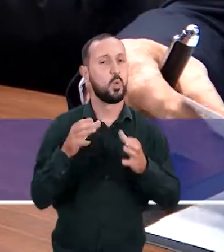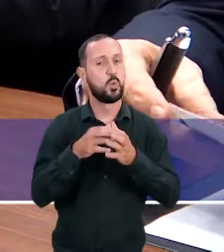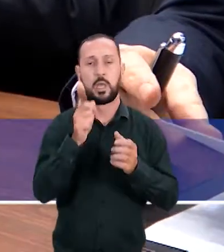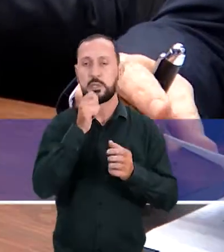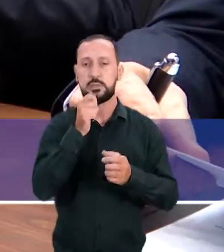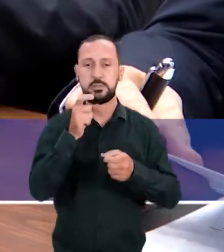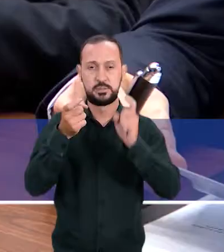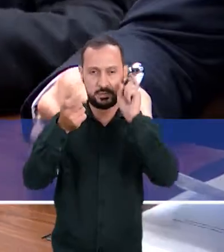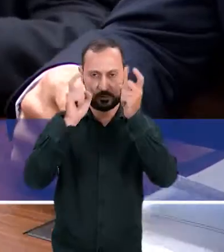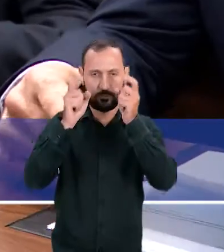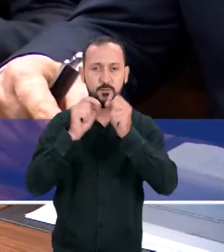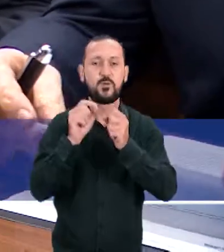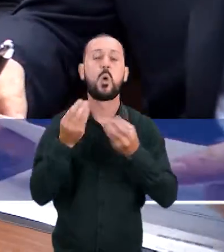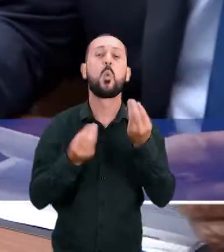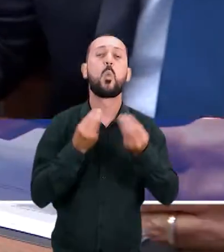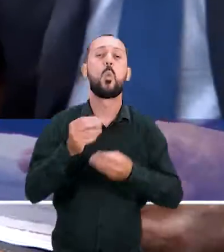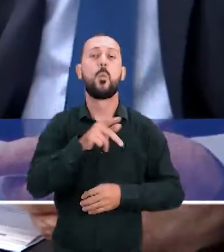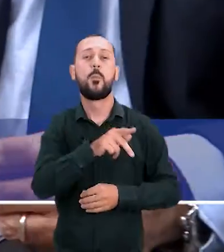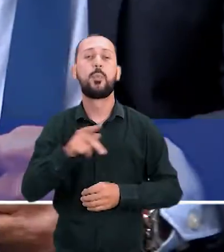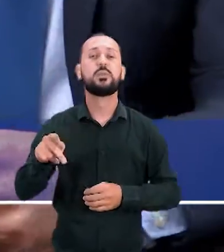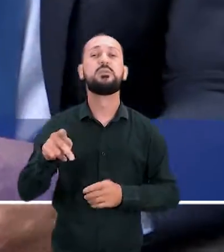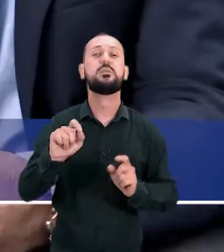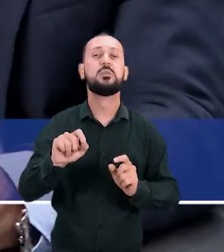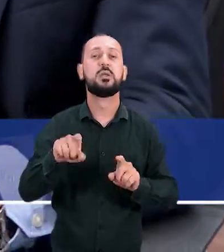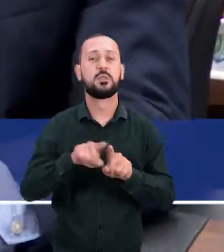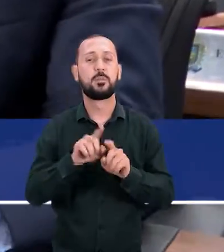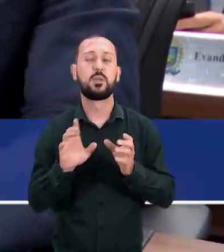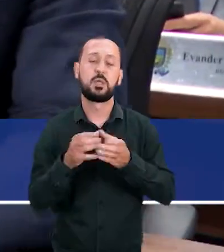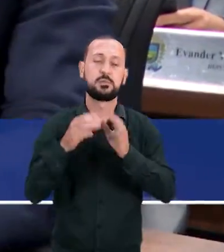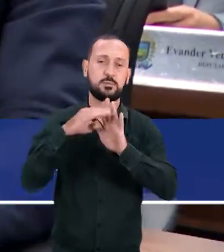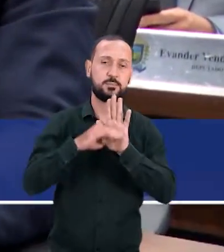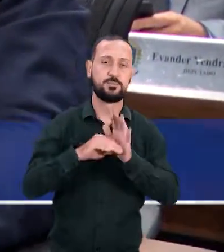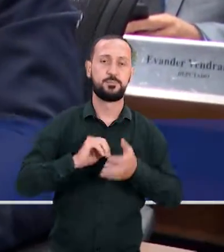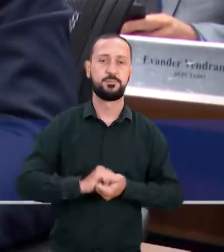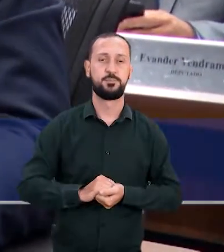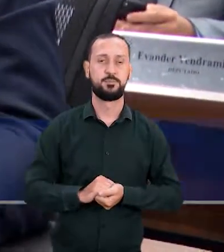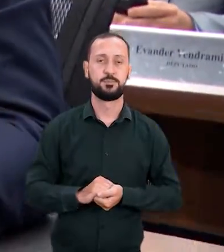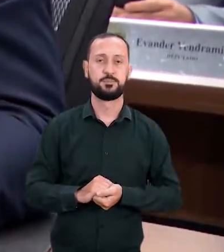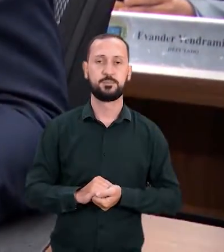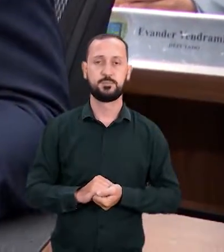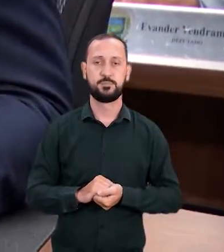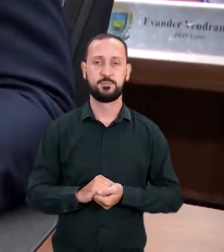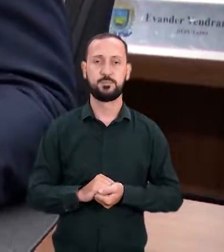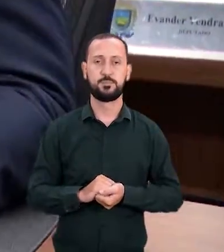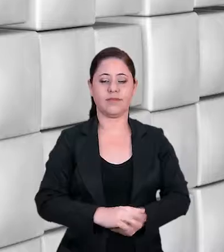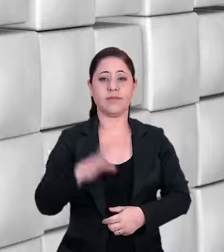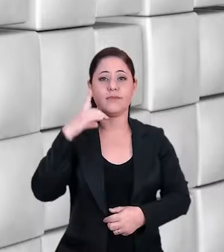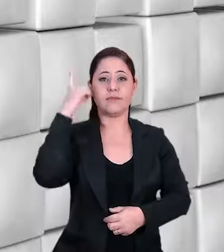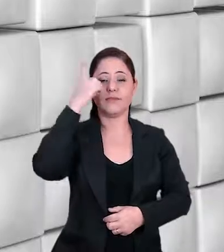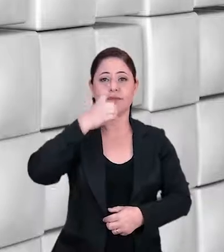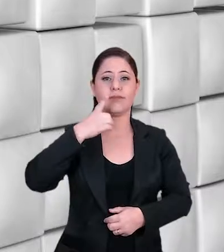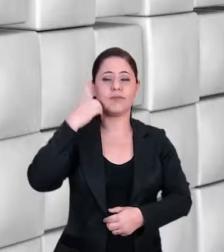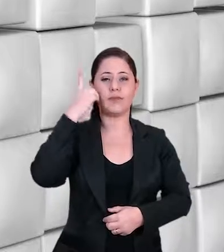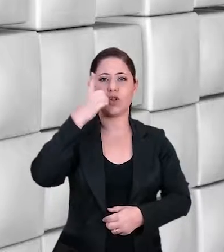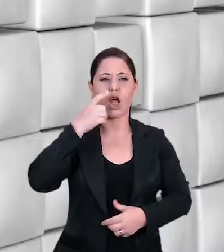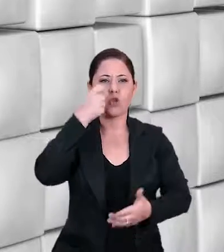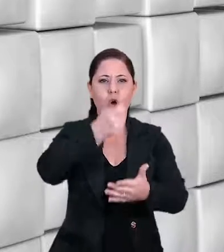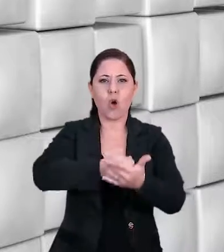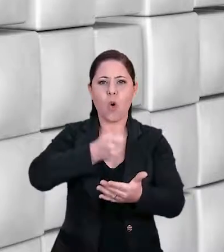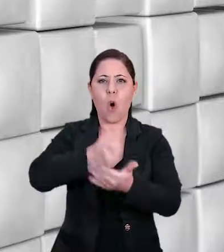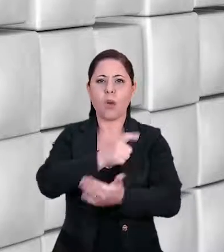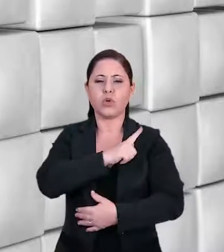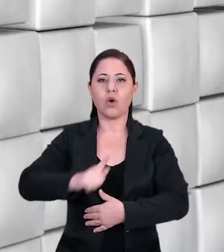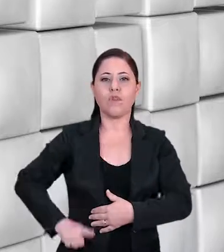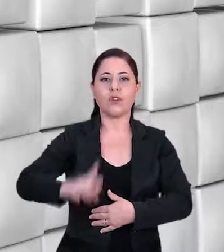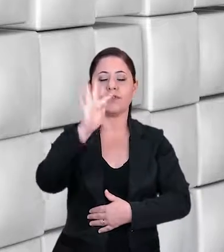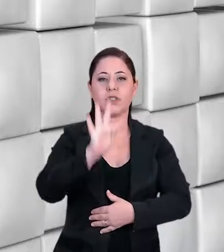O grupo ainda deve se reunir para eleger o presidente da Comissão de Ética e Decoro Parlamentar. Deputados cobram do